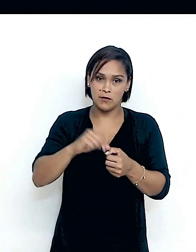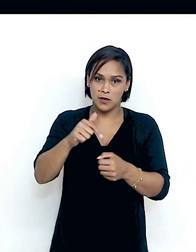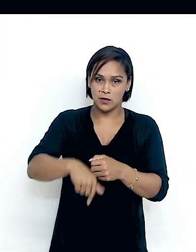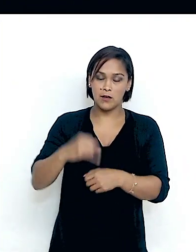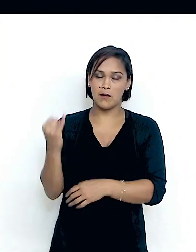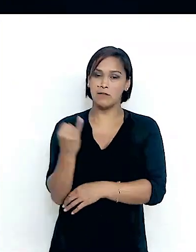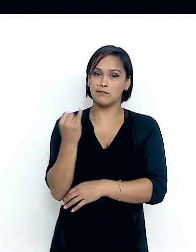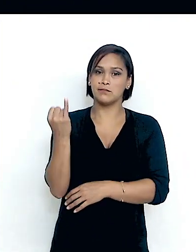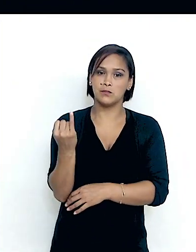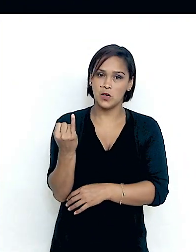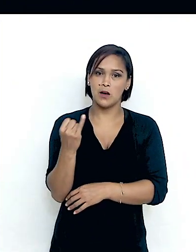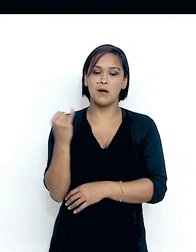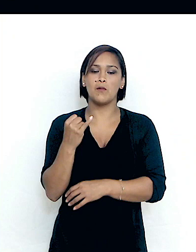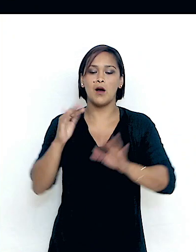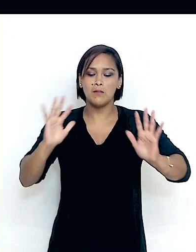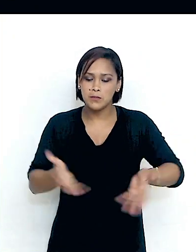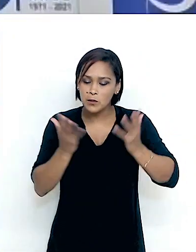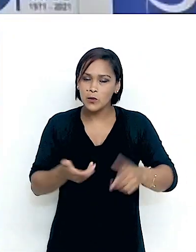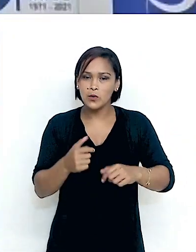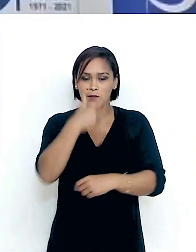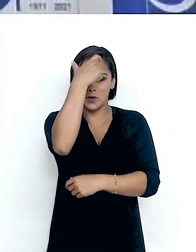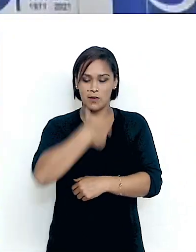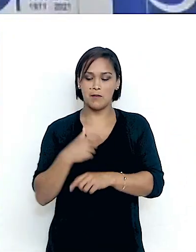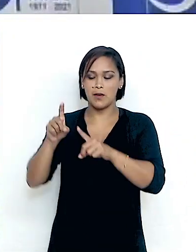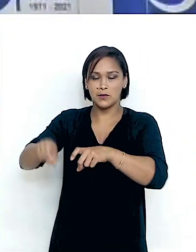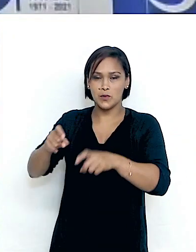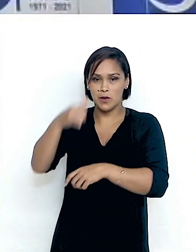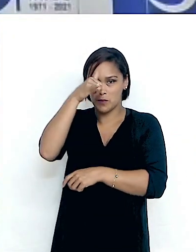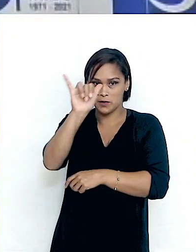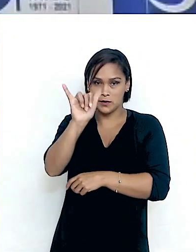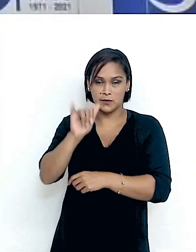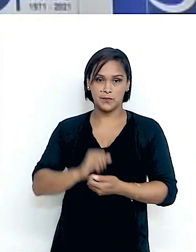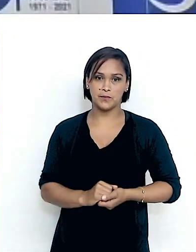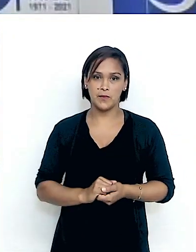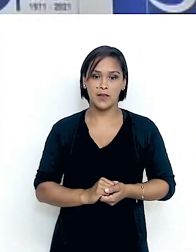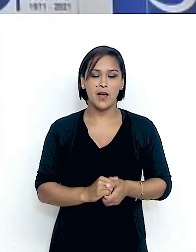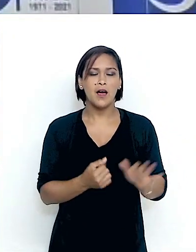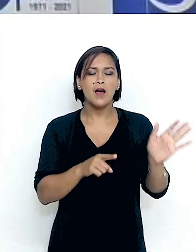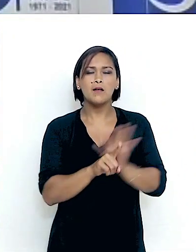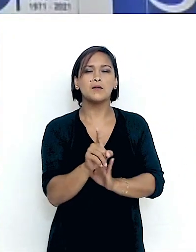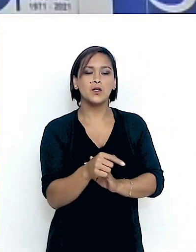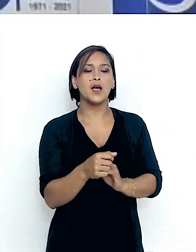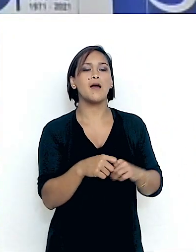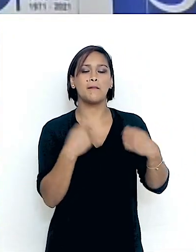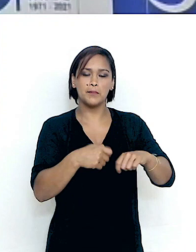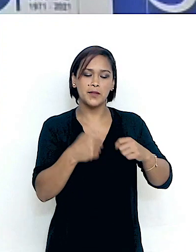tocante à questão da promoção da imagem, né, do agro brasileiro. É uma questão que a gente tem que